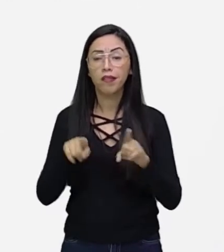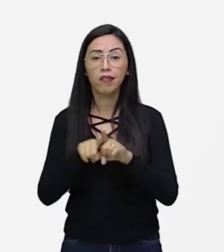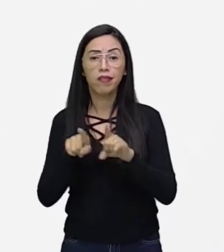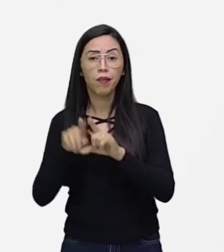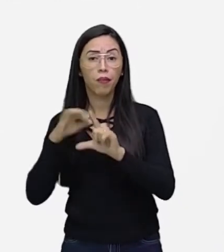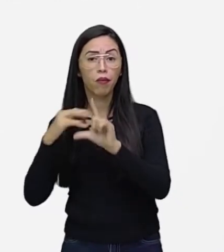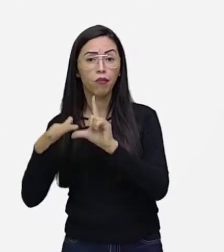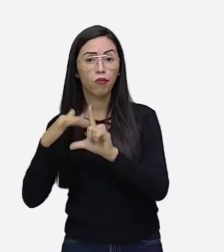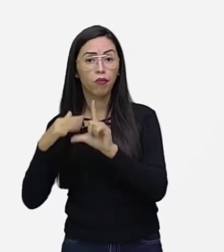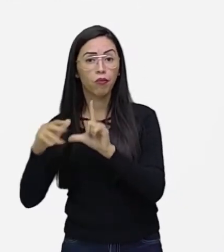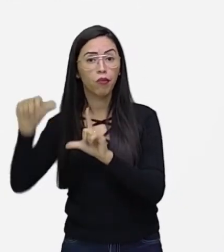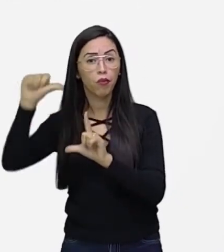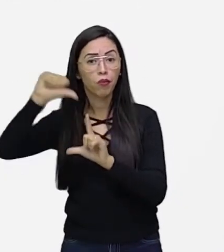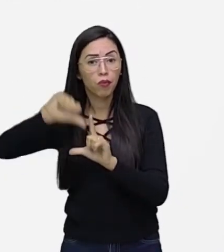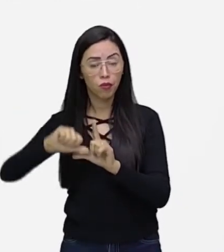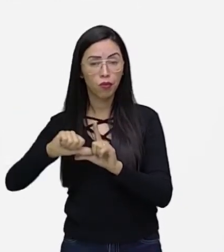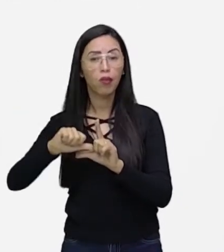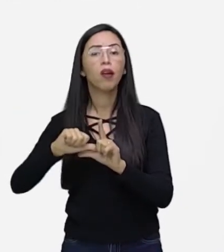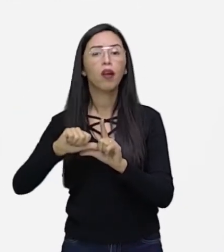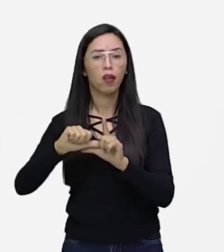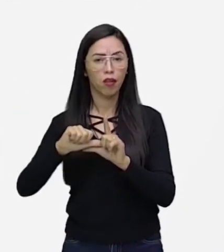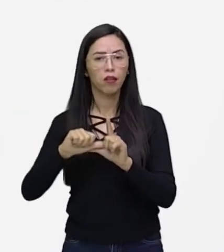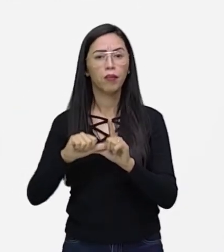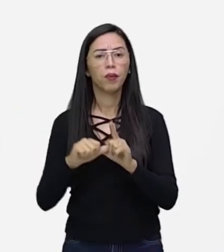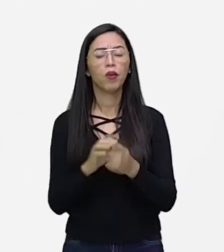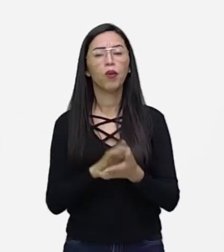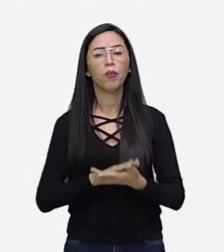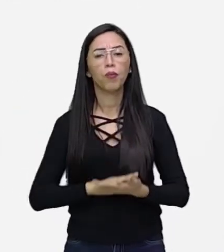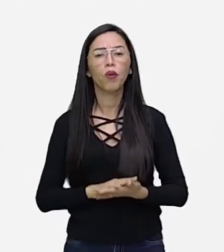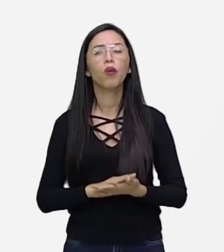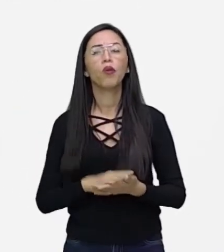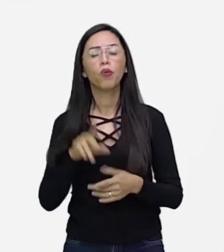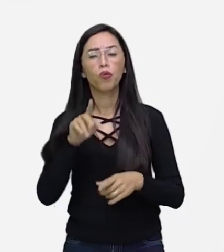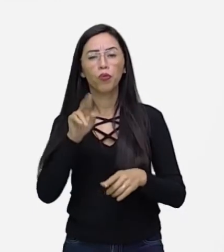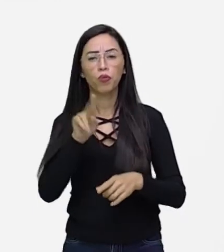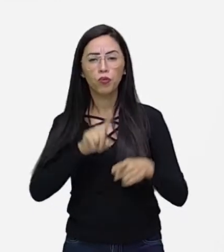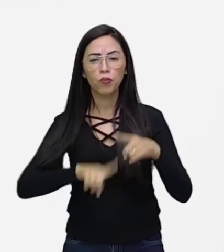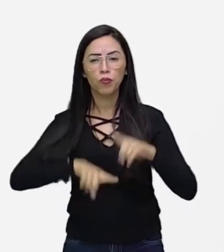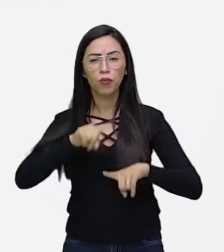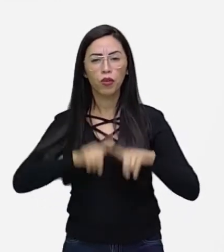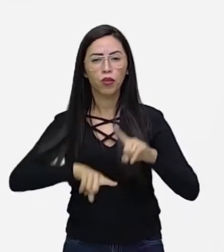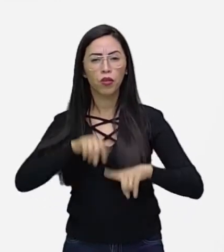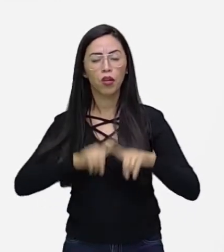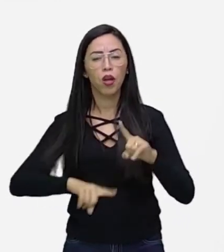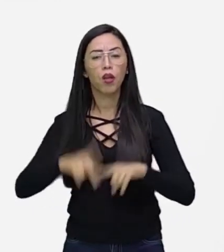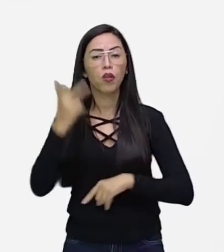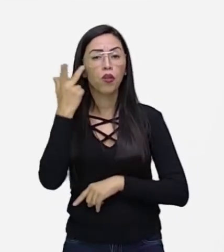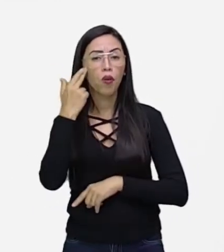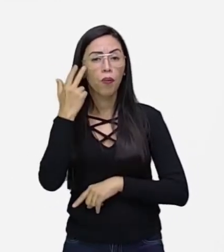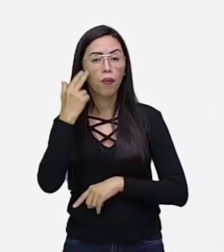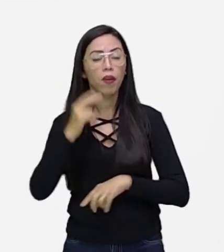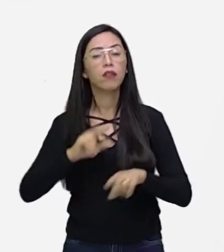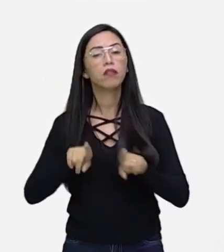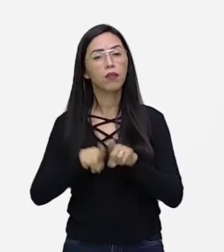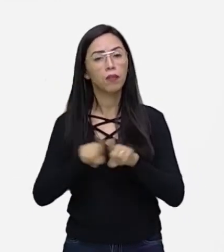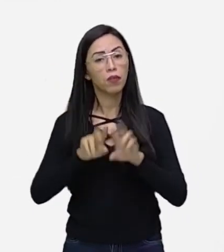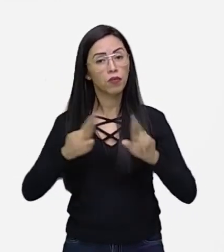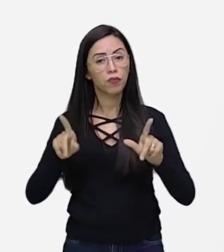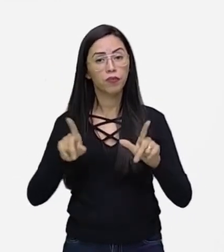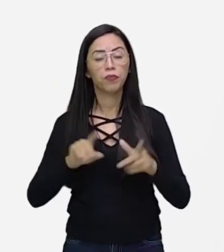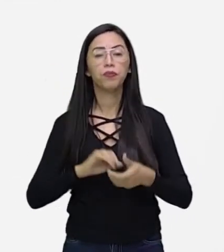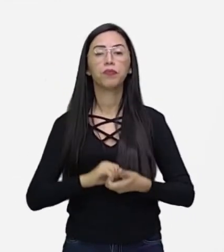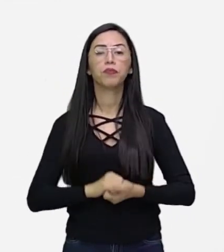capacidade, tendo como referência unidades de medidas não convencionais ou convencionais.